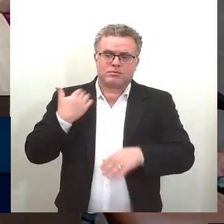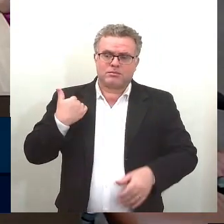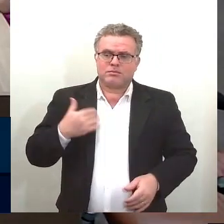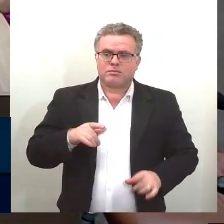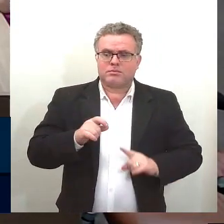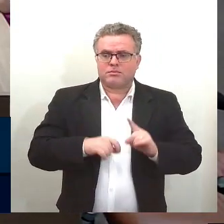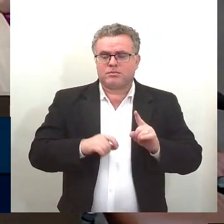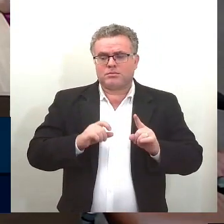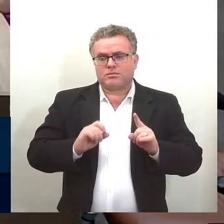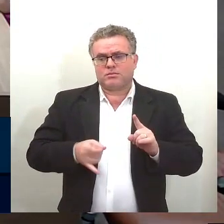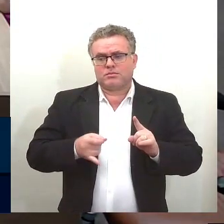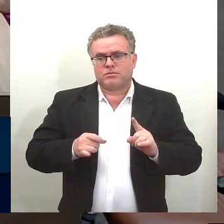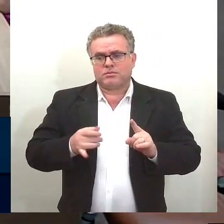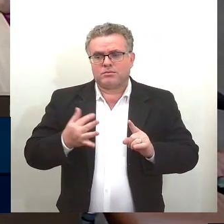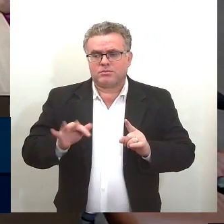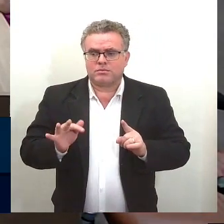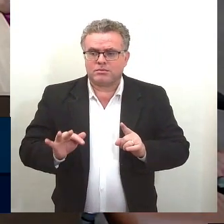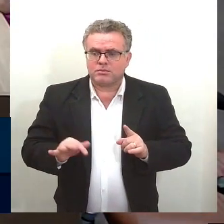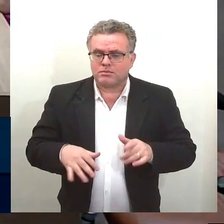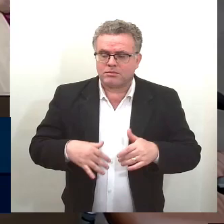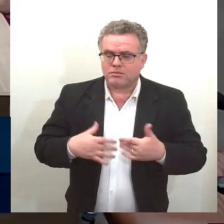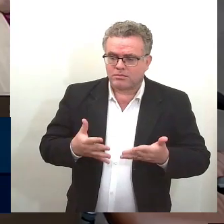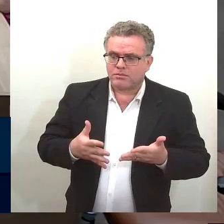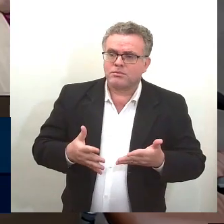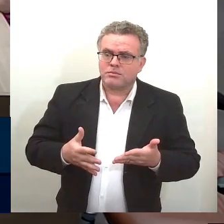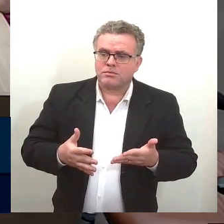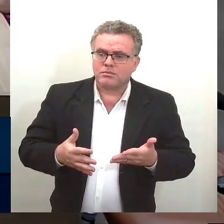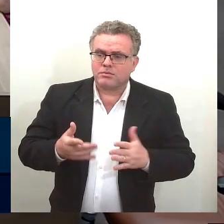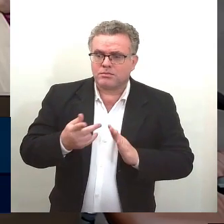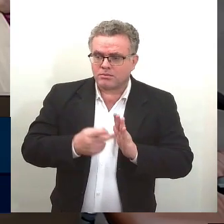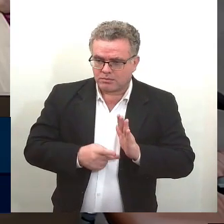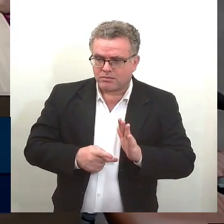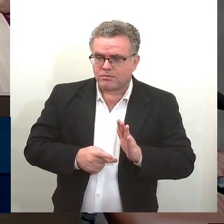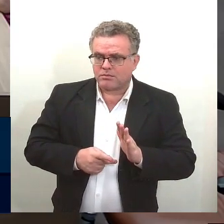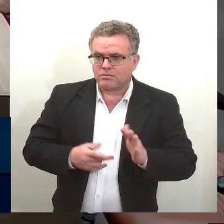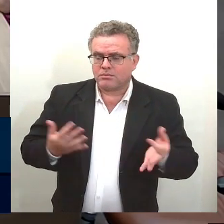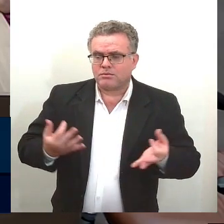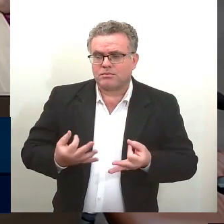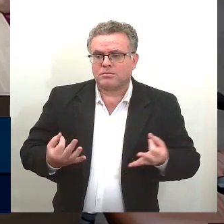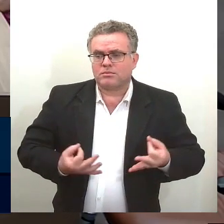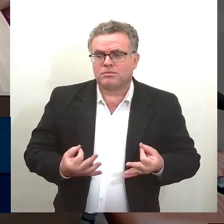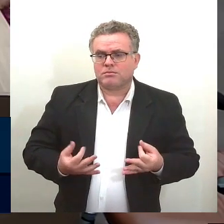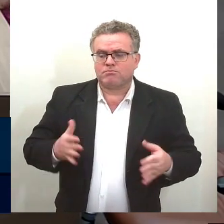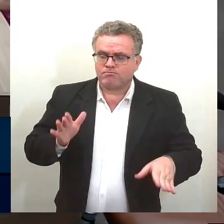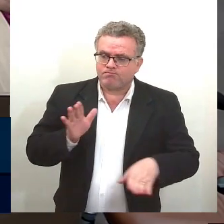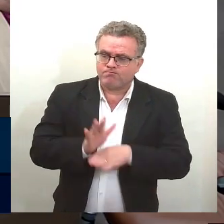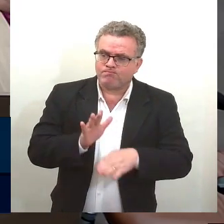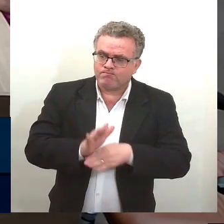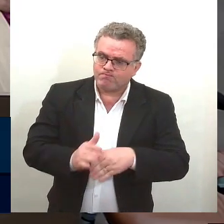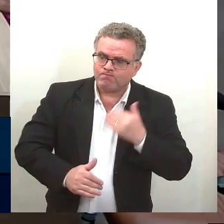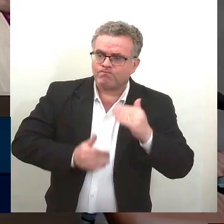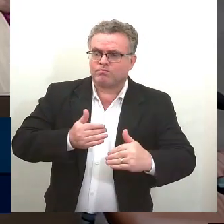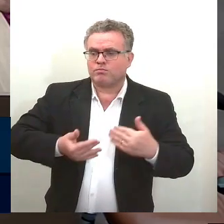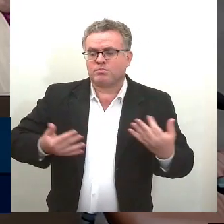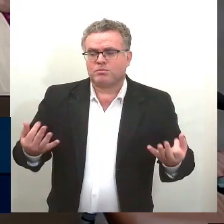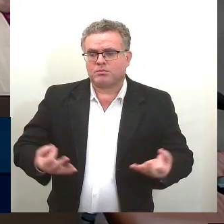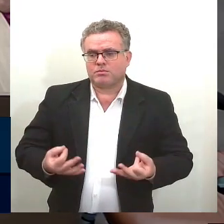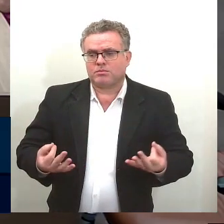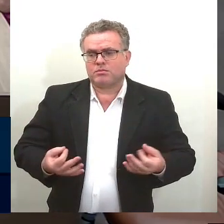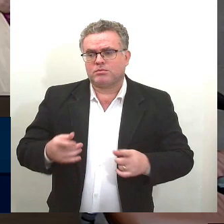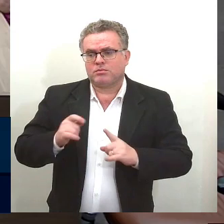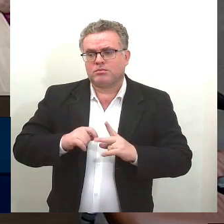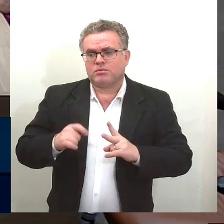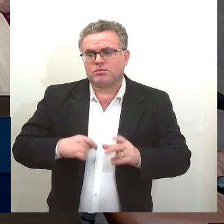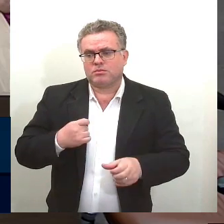Mas o projeto, sim, foi excelente. Deu um boom nos últimos 2 meses do ano passado. E por isso a gente está